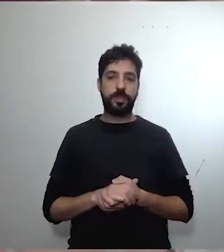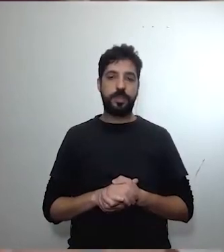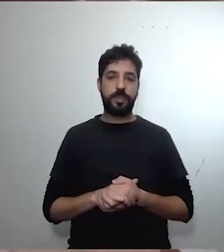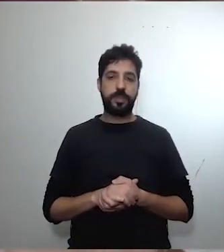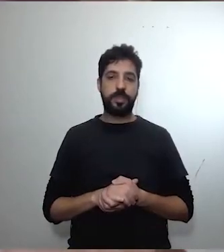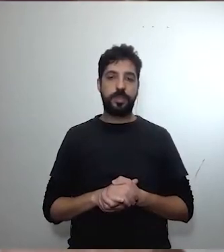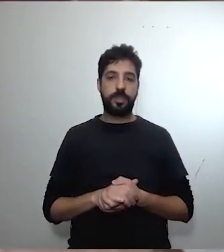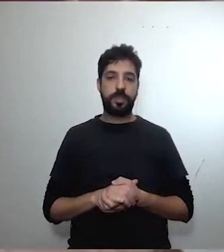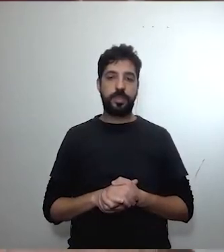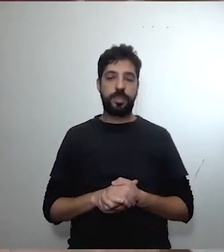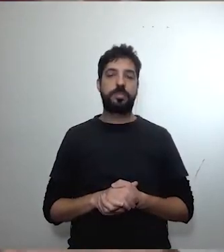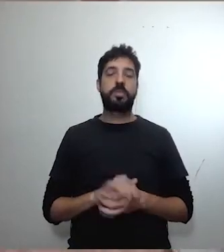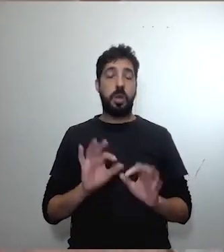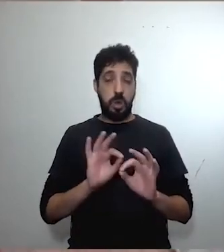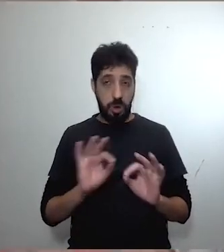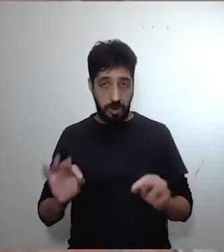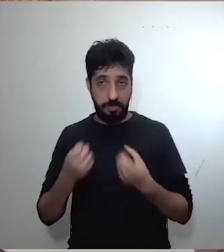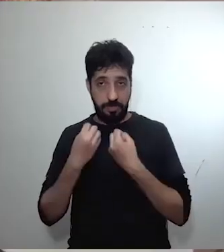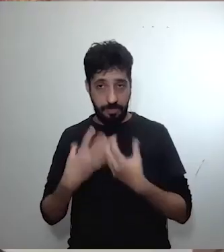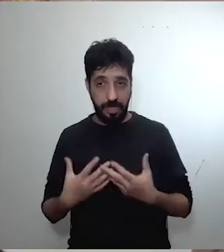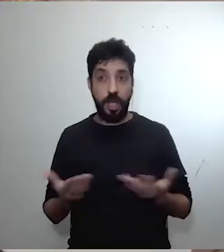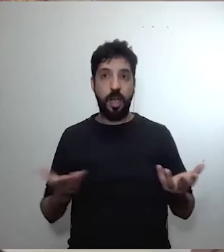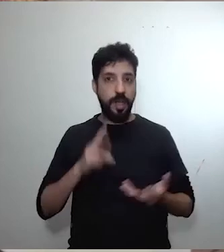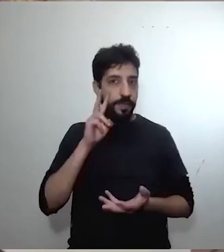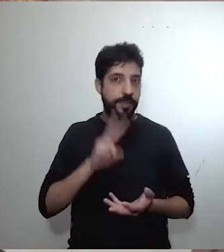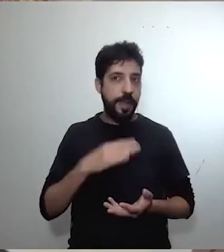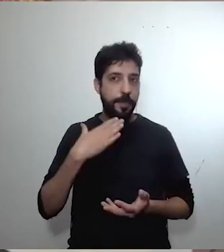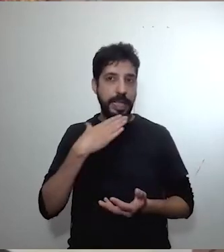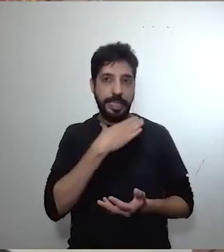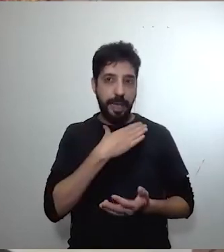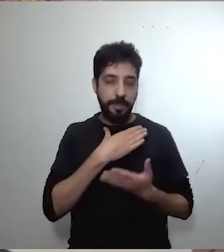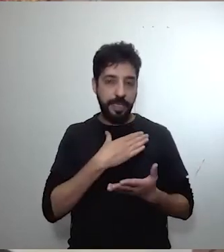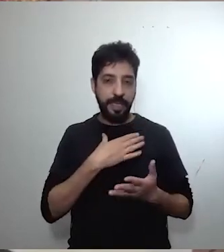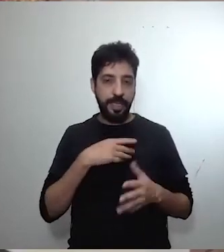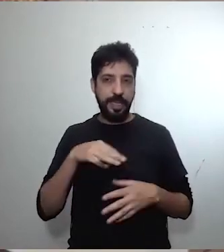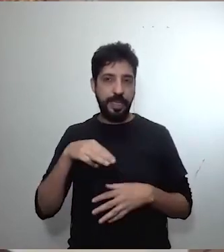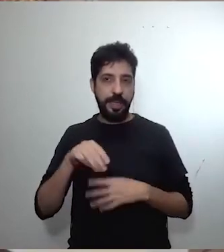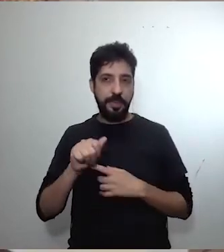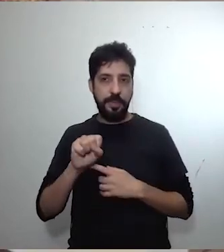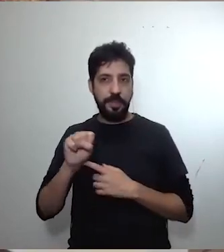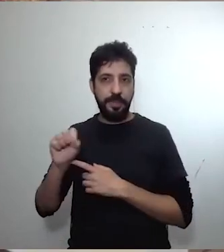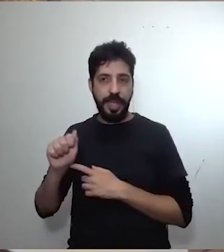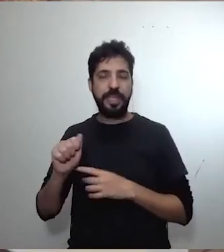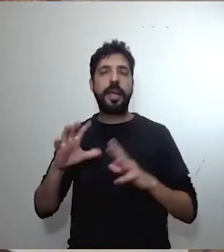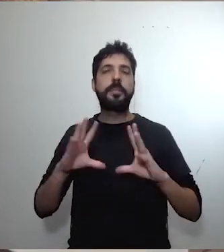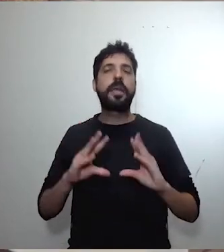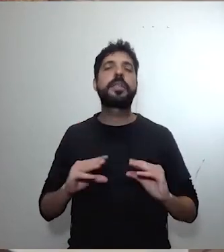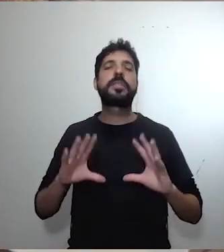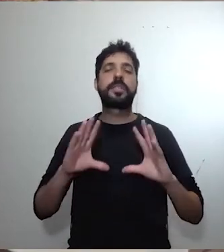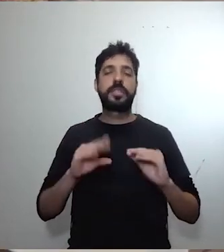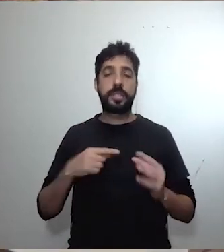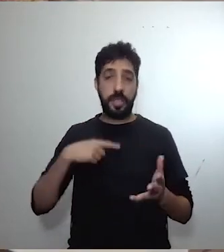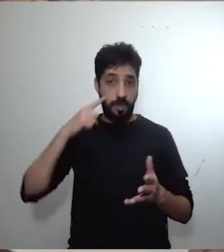Vai. Ótimo, muito bem. Então, vocês veem que ela fica... É uma massa macia,